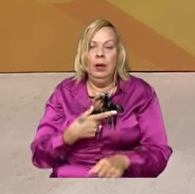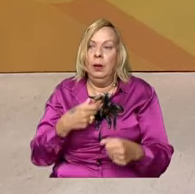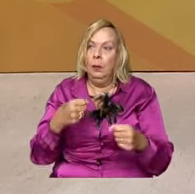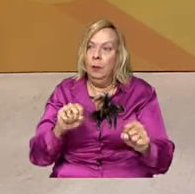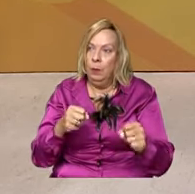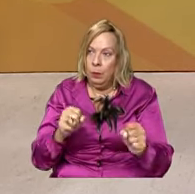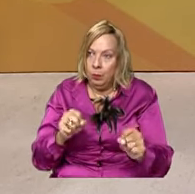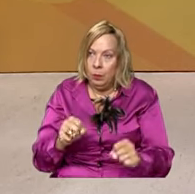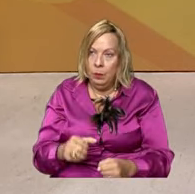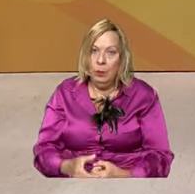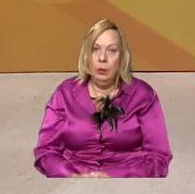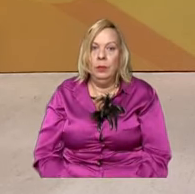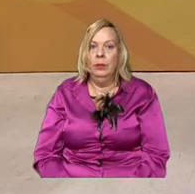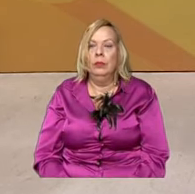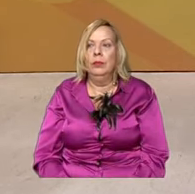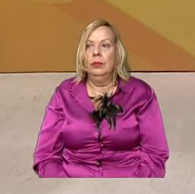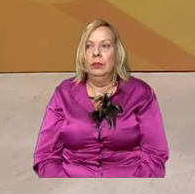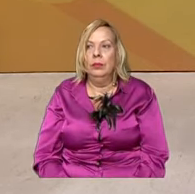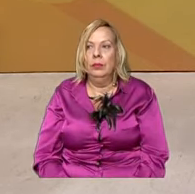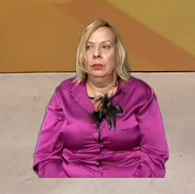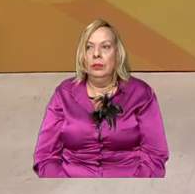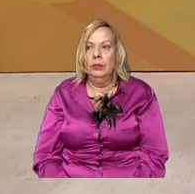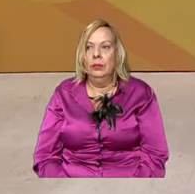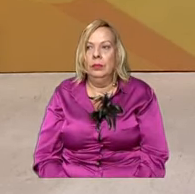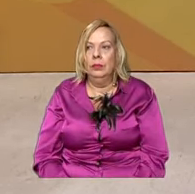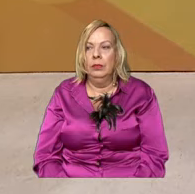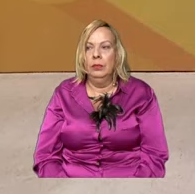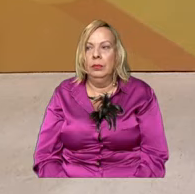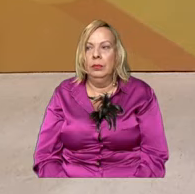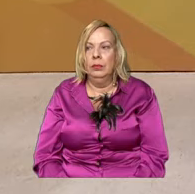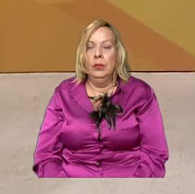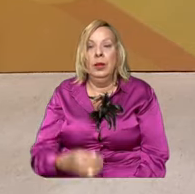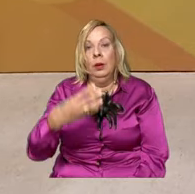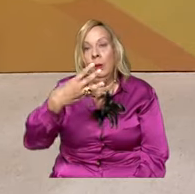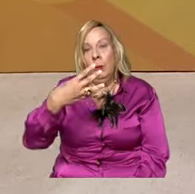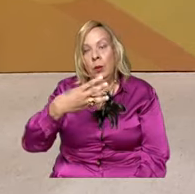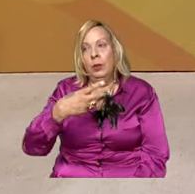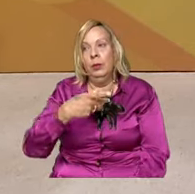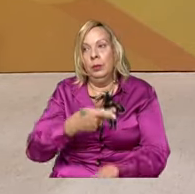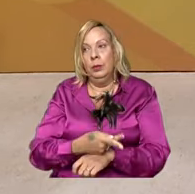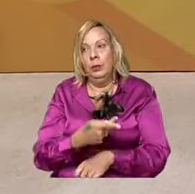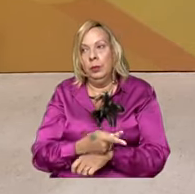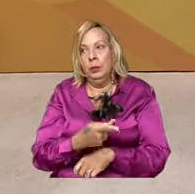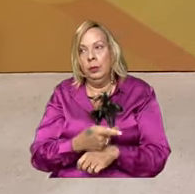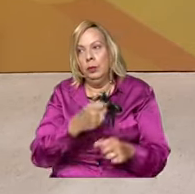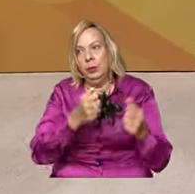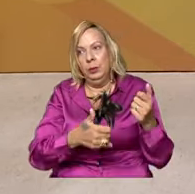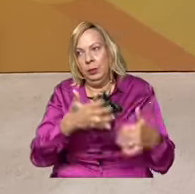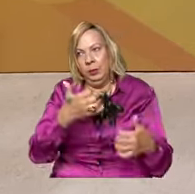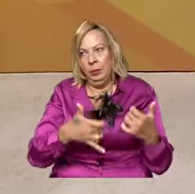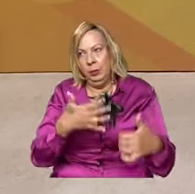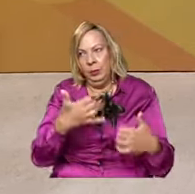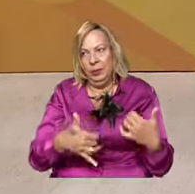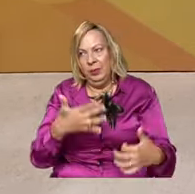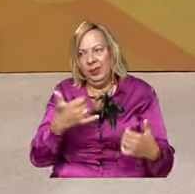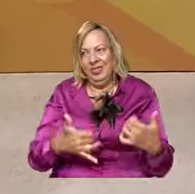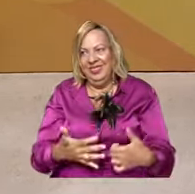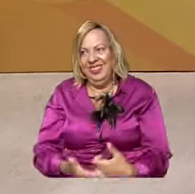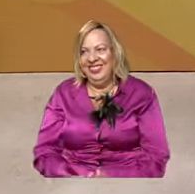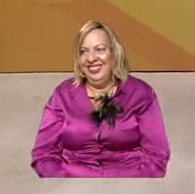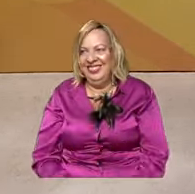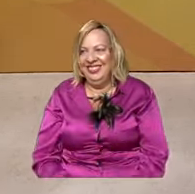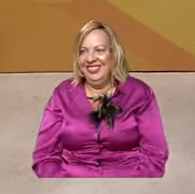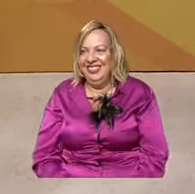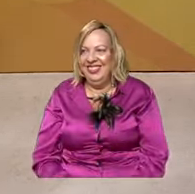moto Honda CG Start 160 cilindradas. E aí o quarto prêmio, eu vou deixar que a Jaque destaque. O que é que nós temos no quarto prêmio? Amor,